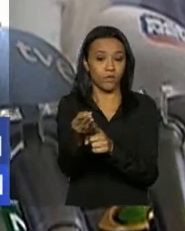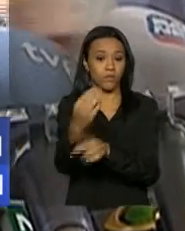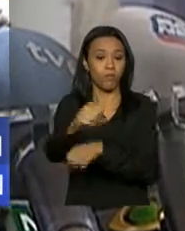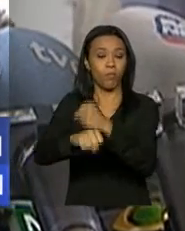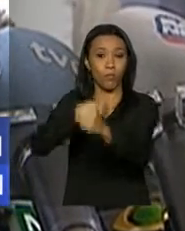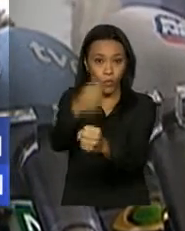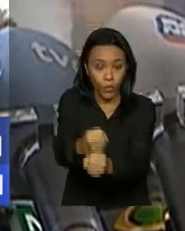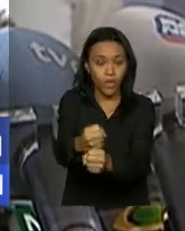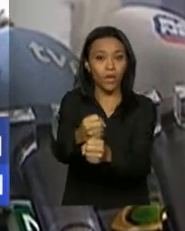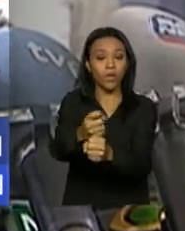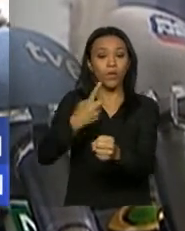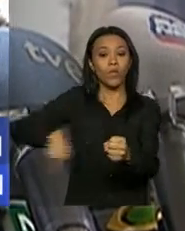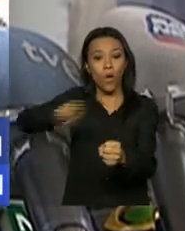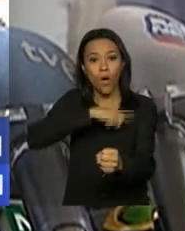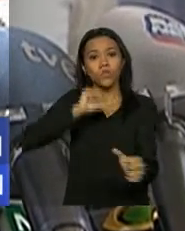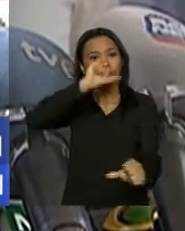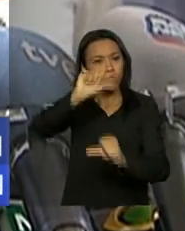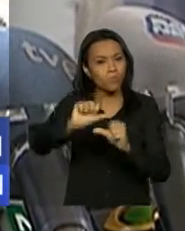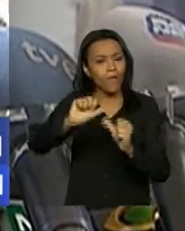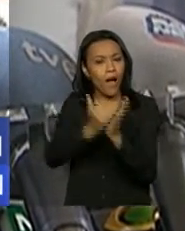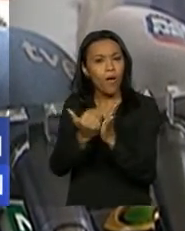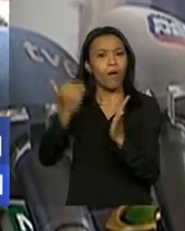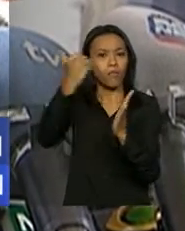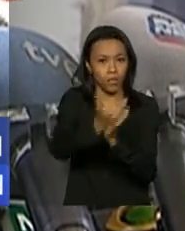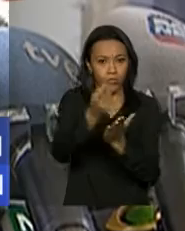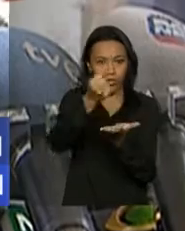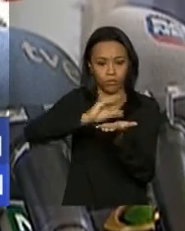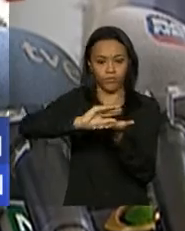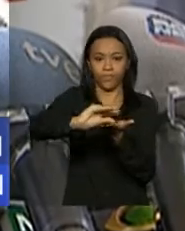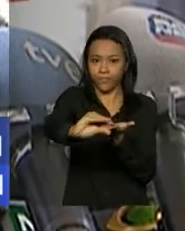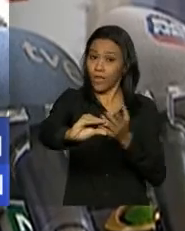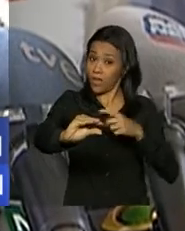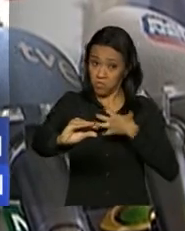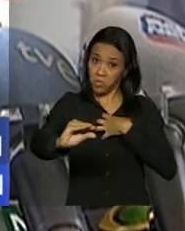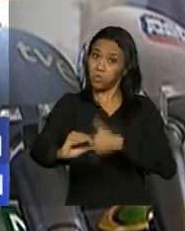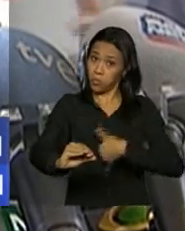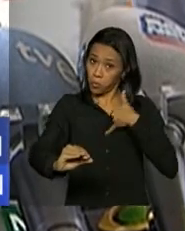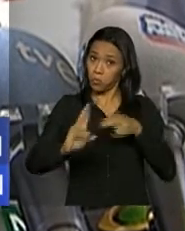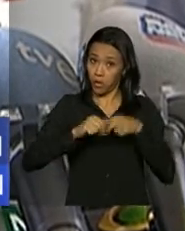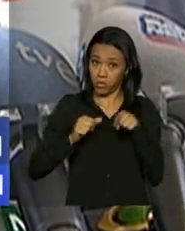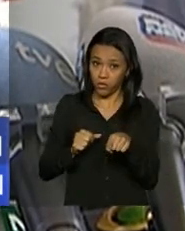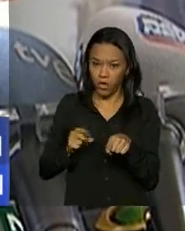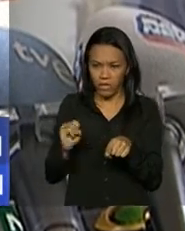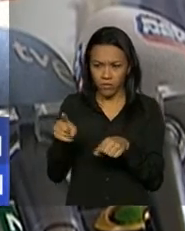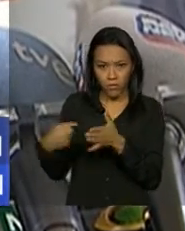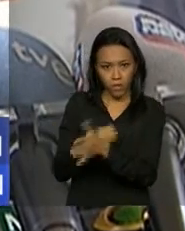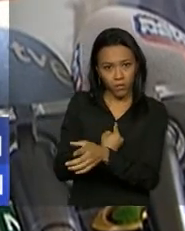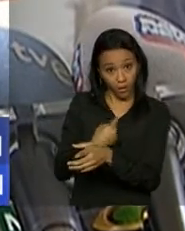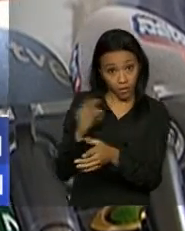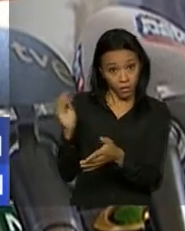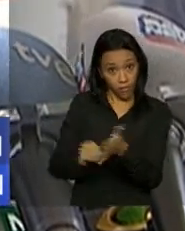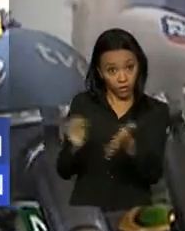Nós mudamos o patamar de investimento em saneamento. Eu tenho bastante orgulho disso. Agora, se você me perguntar, tem muita coisa